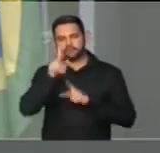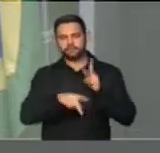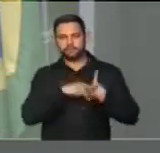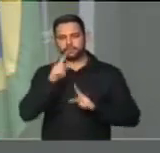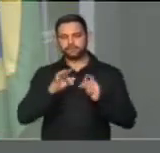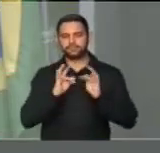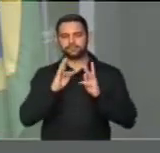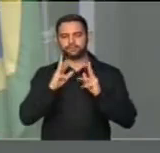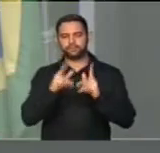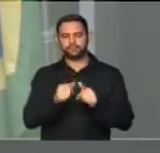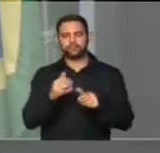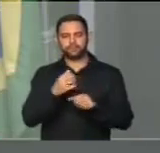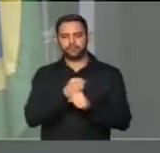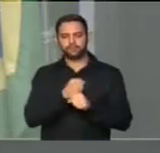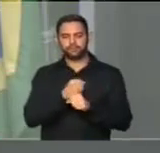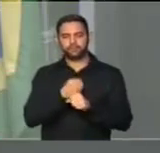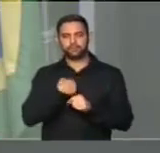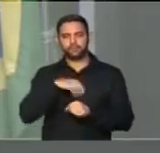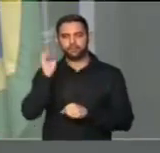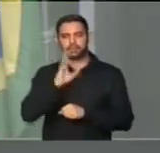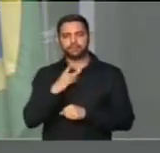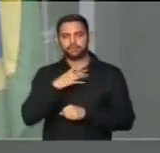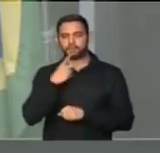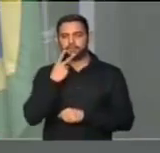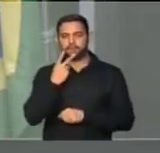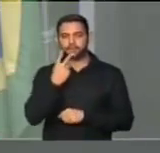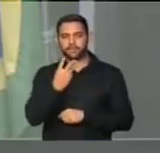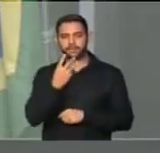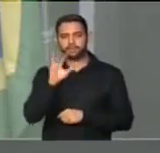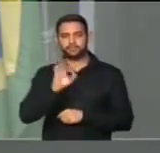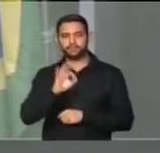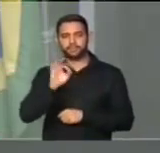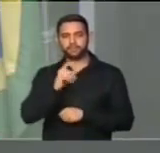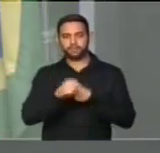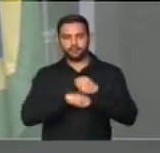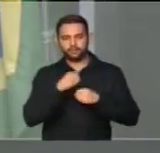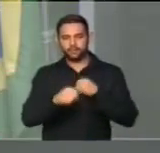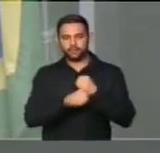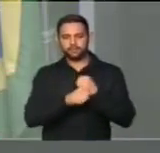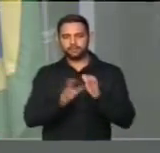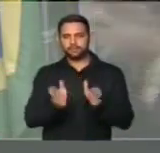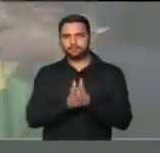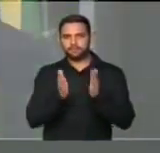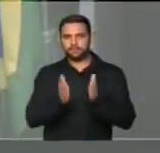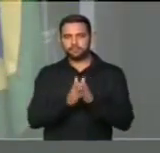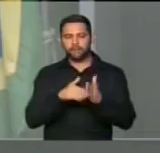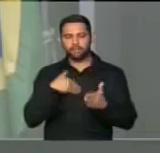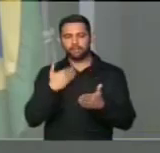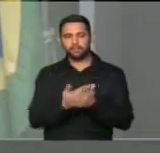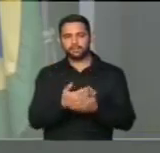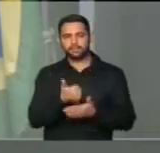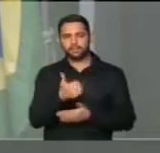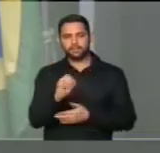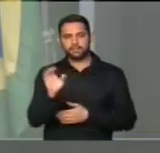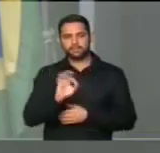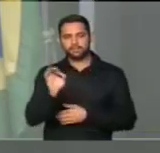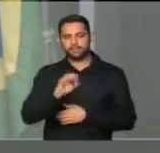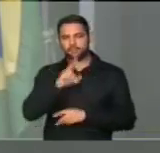população total. Nós estamos falando de 3% ao ano. Atualmente,